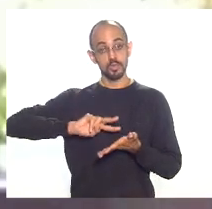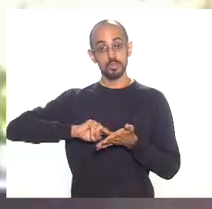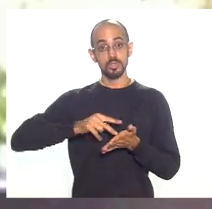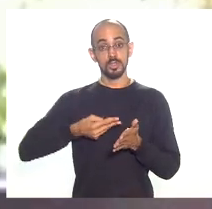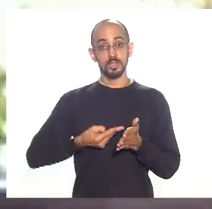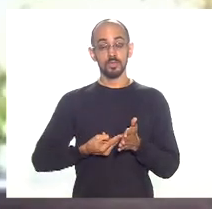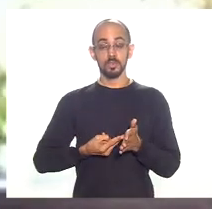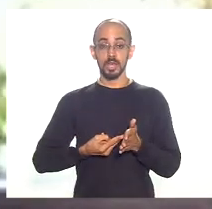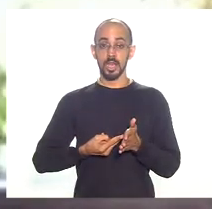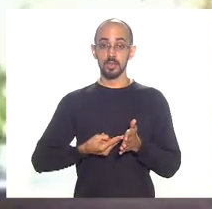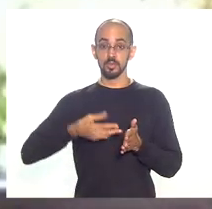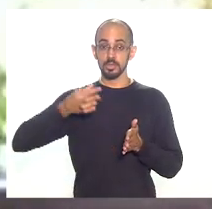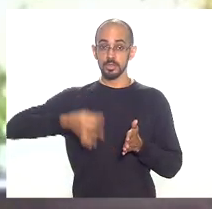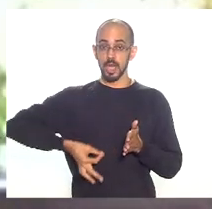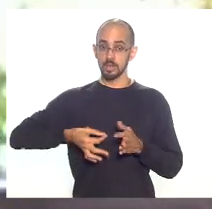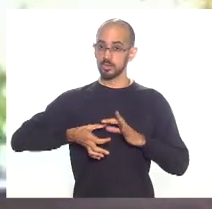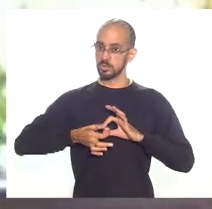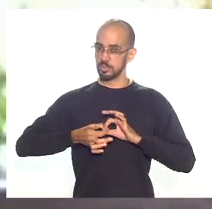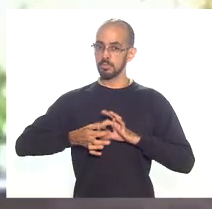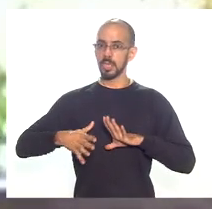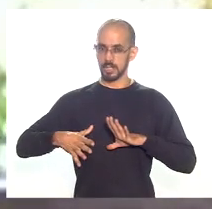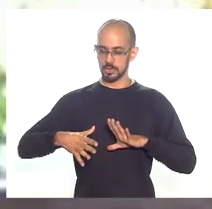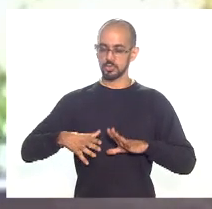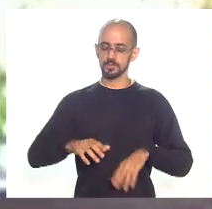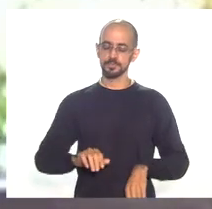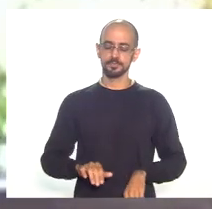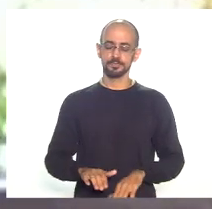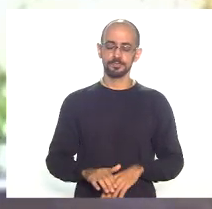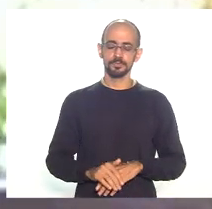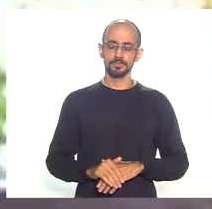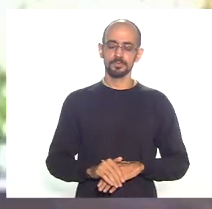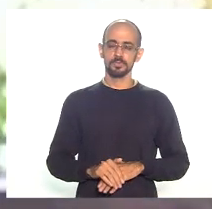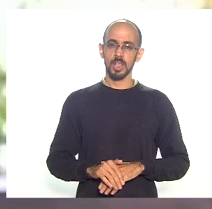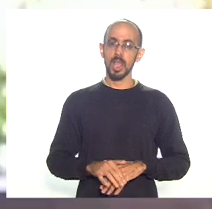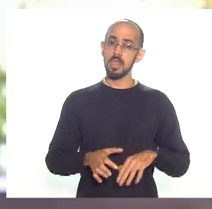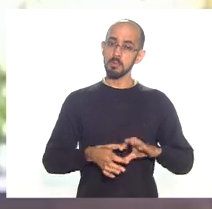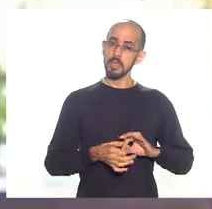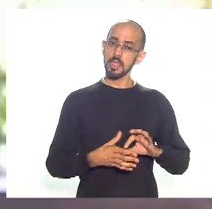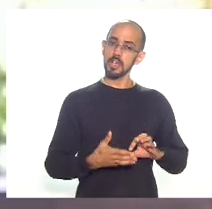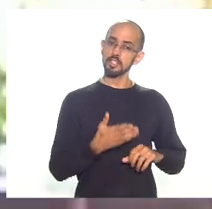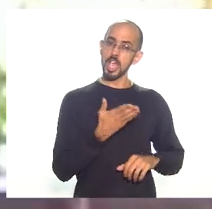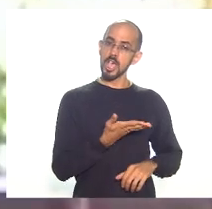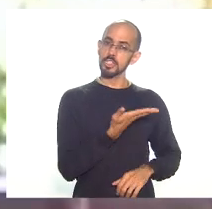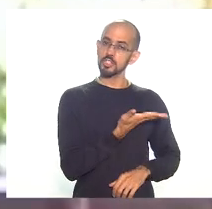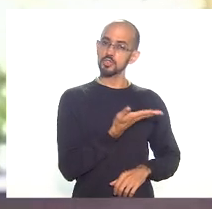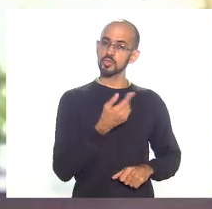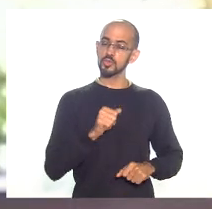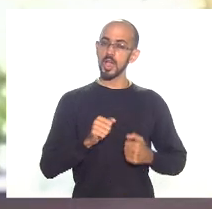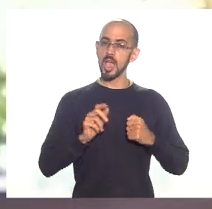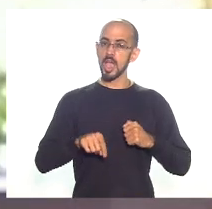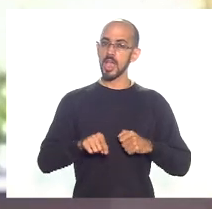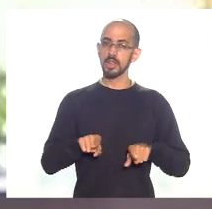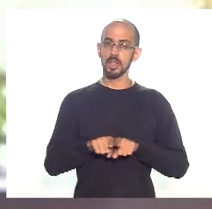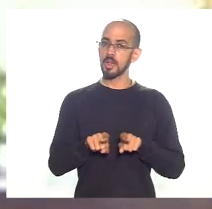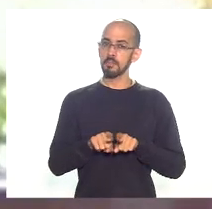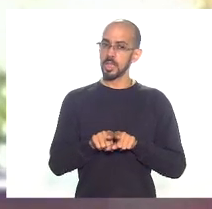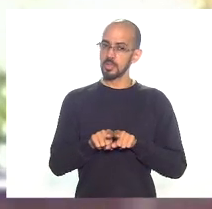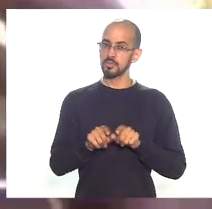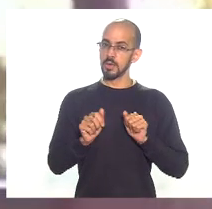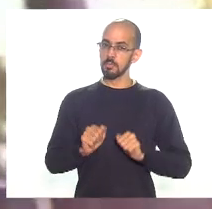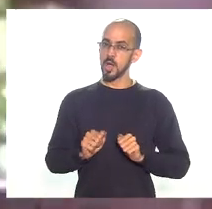real concreto de liberdade liberdade é isto liberdade é você inclusive poder